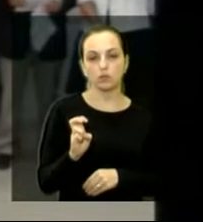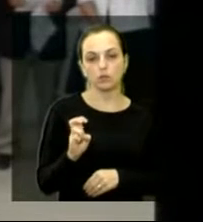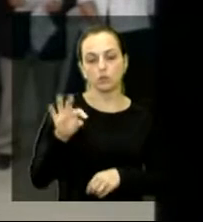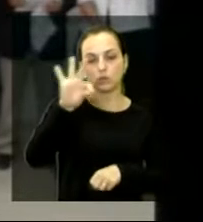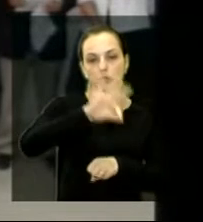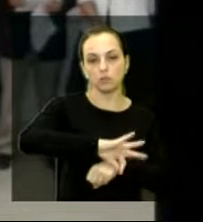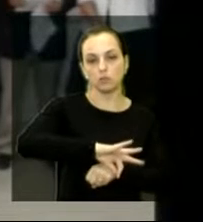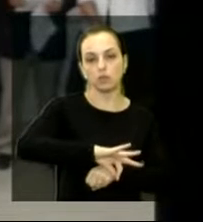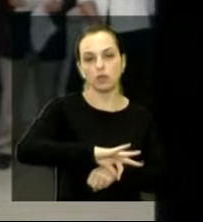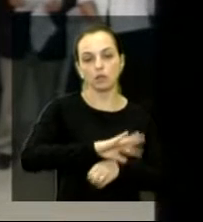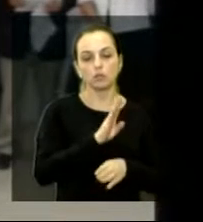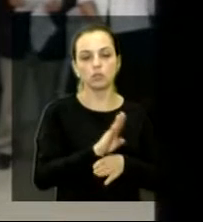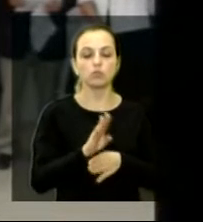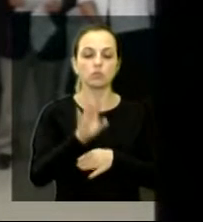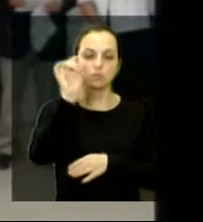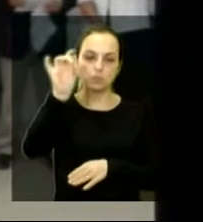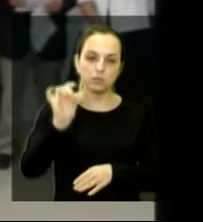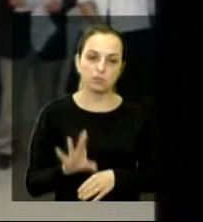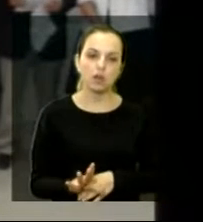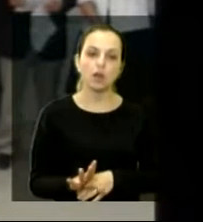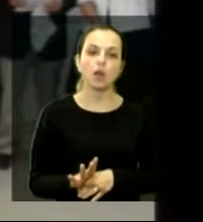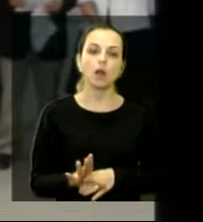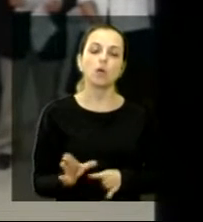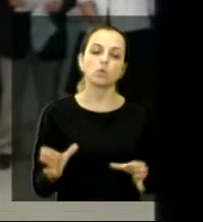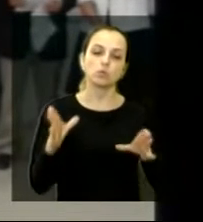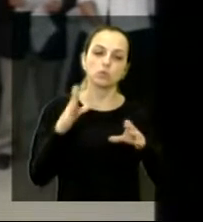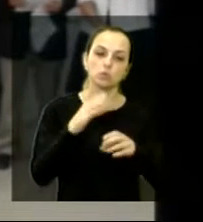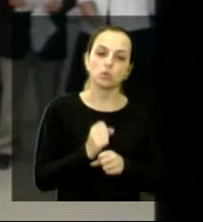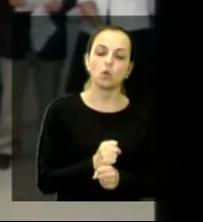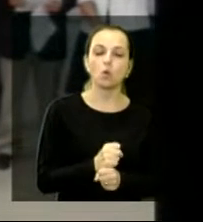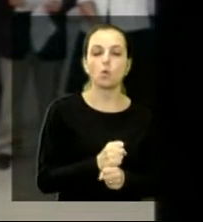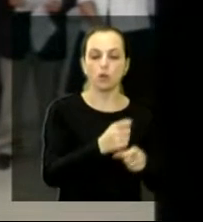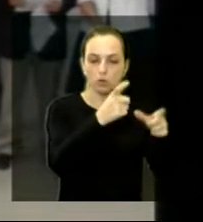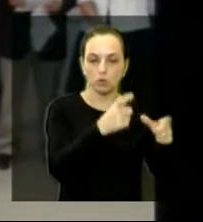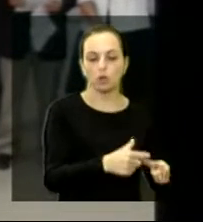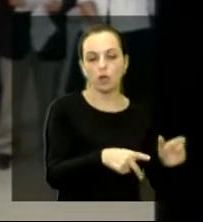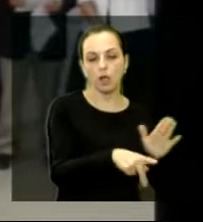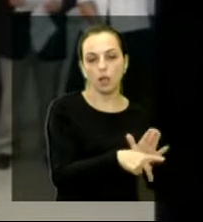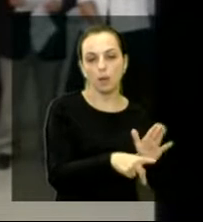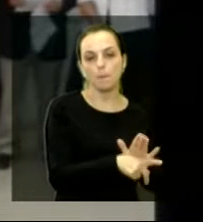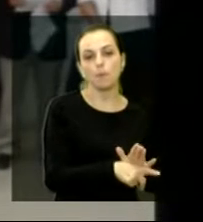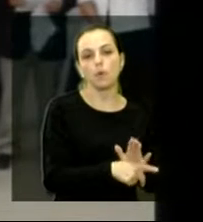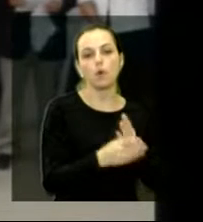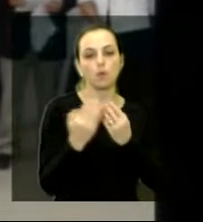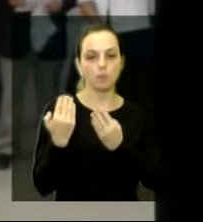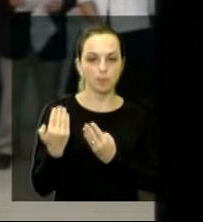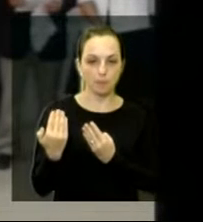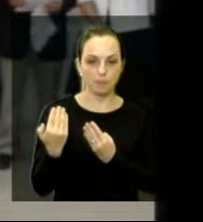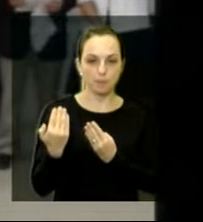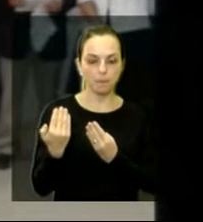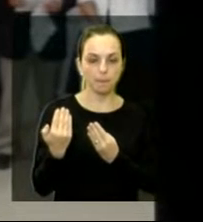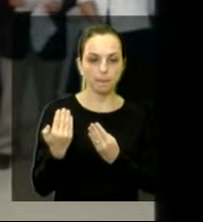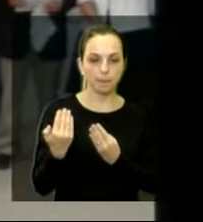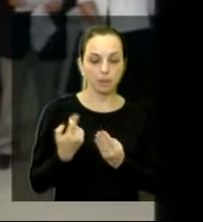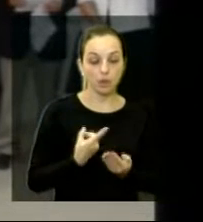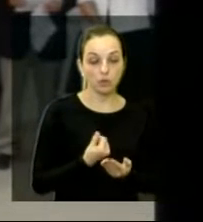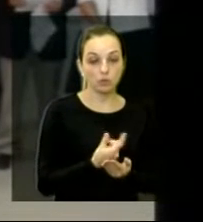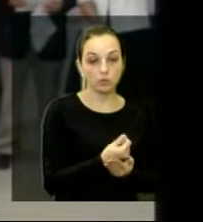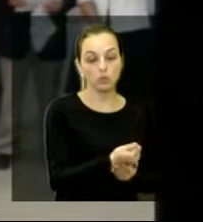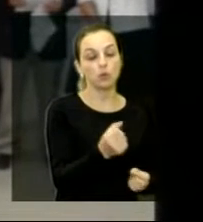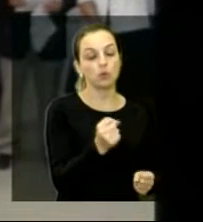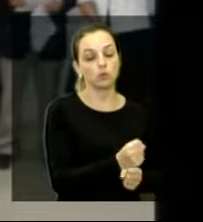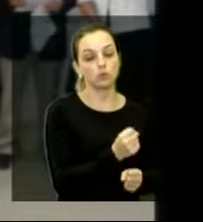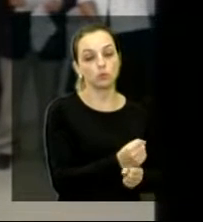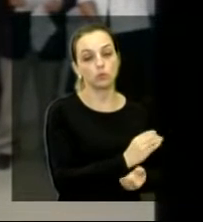centros de reabilitação que foram colocados todos nesse mesmo local, um prédio com verba do governo federal, e